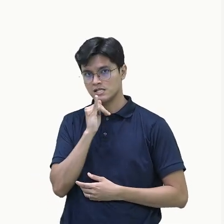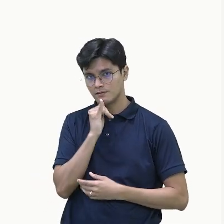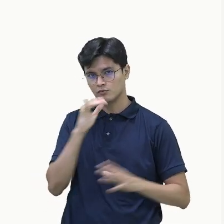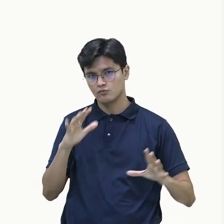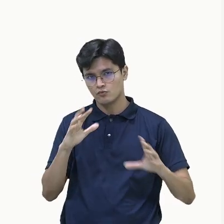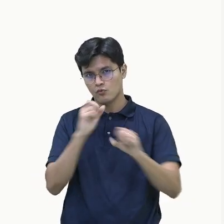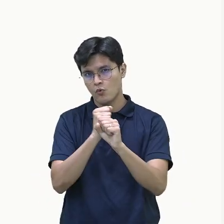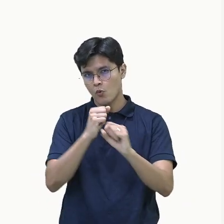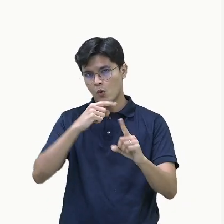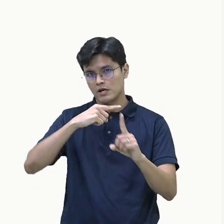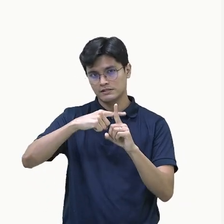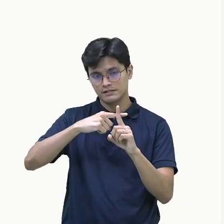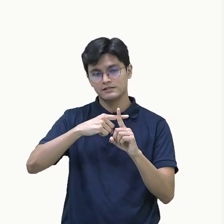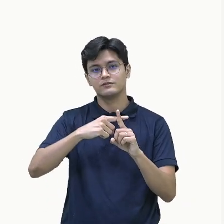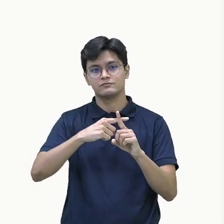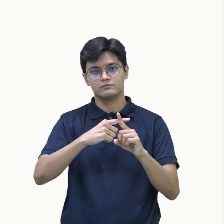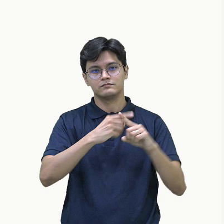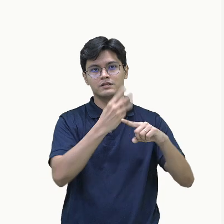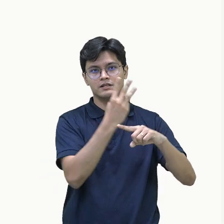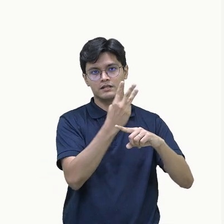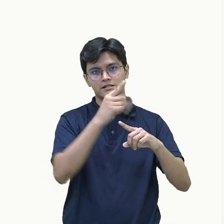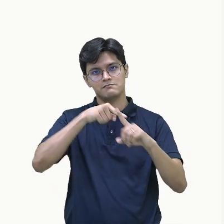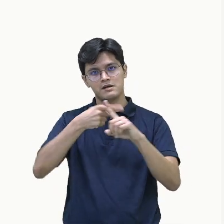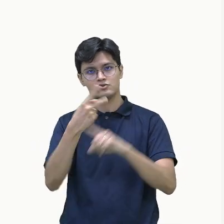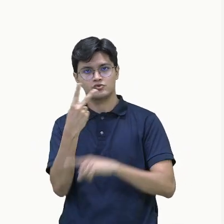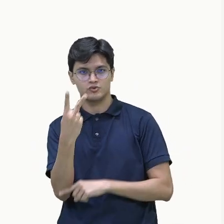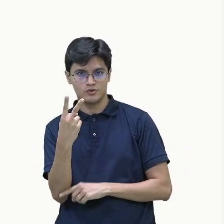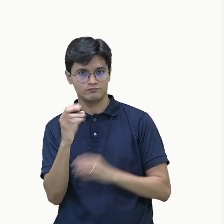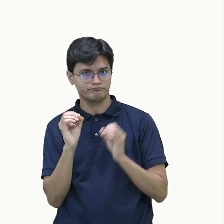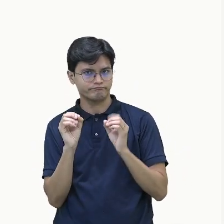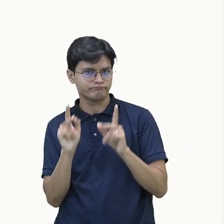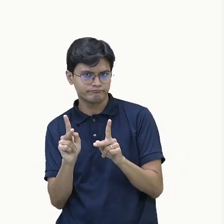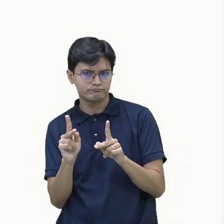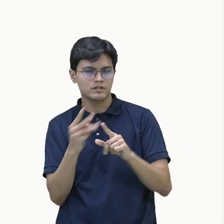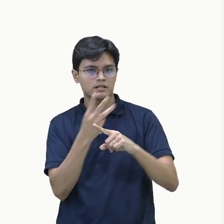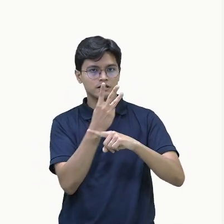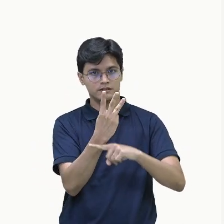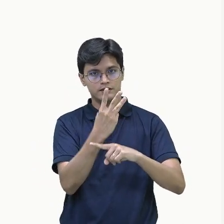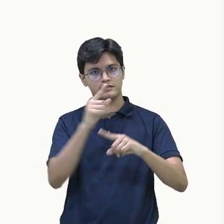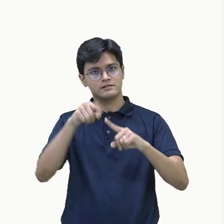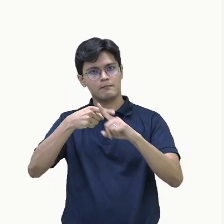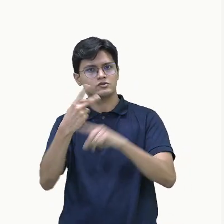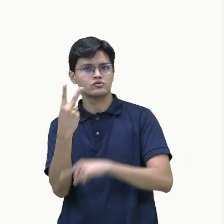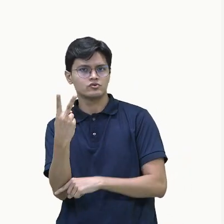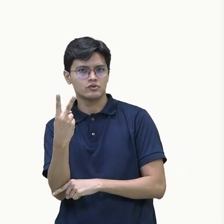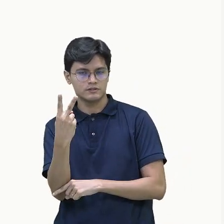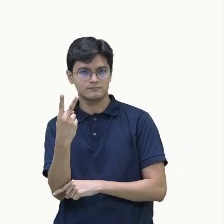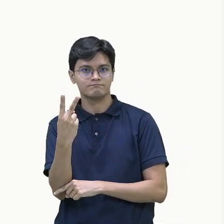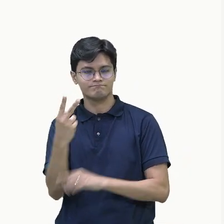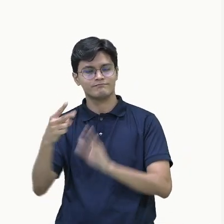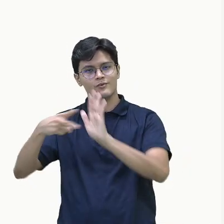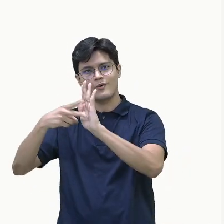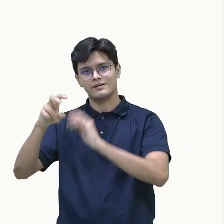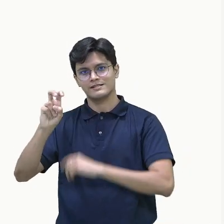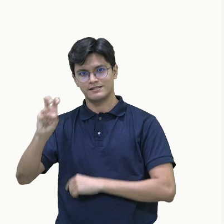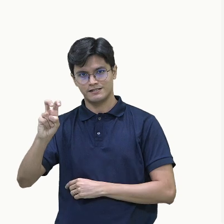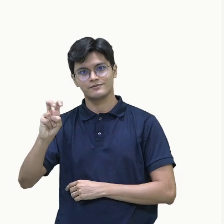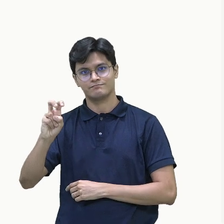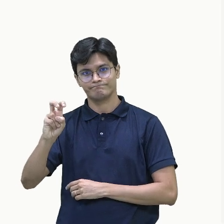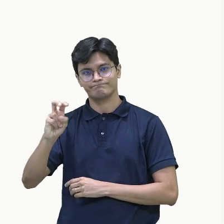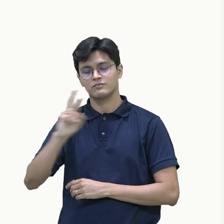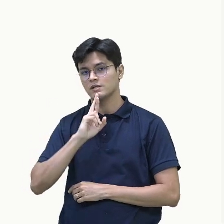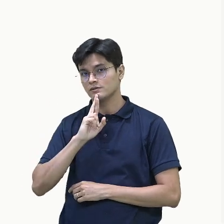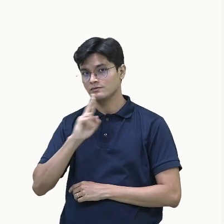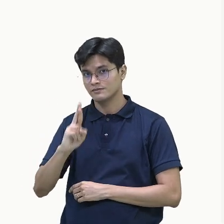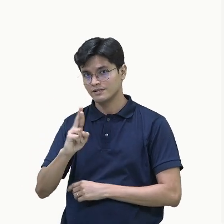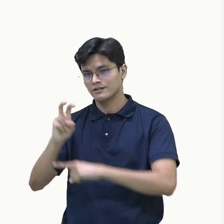mais 2. Ok. Quanto que é 3 mais 2? 5. Então, a